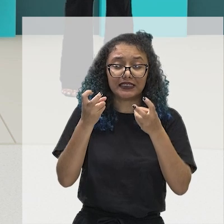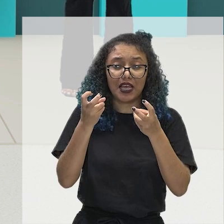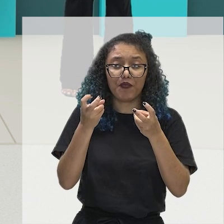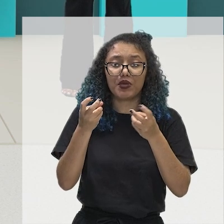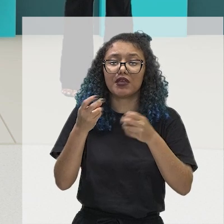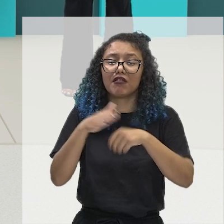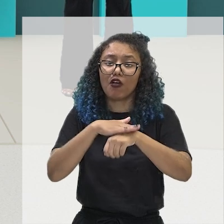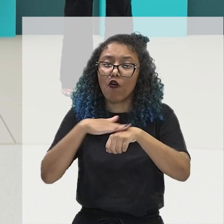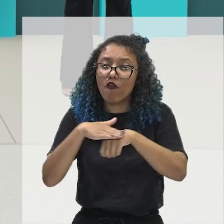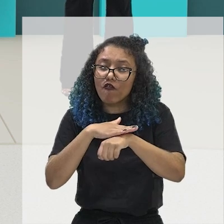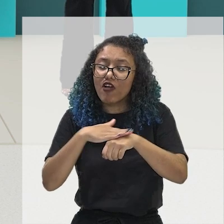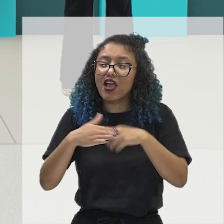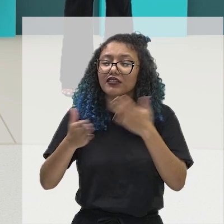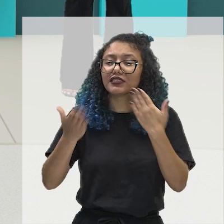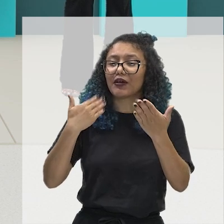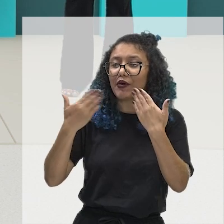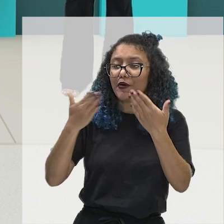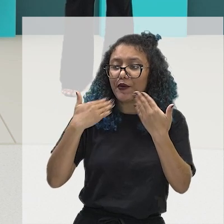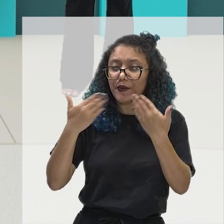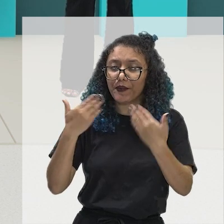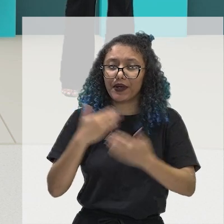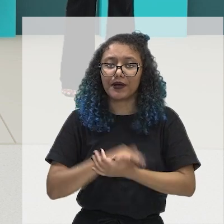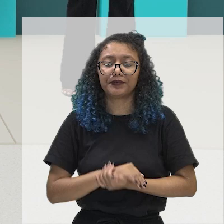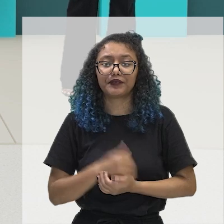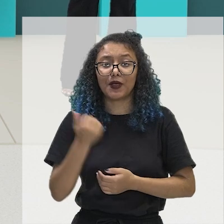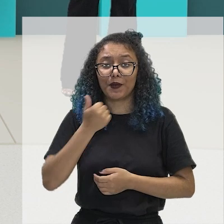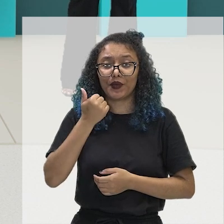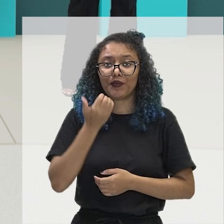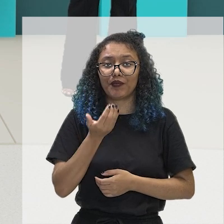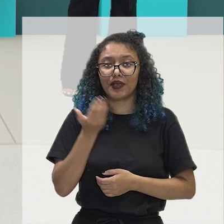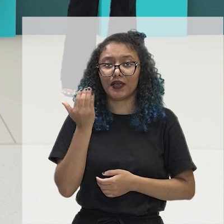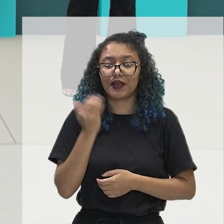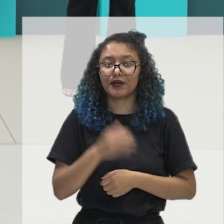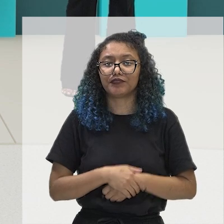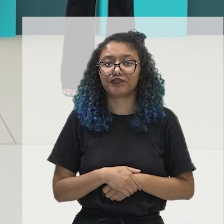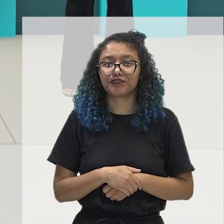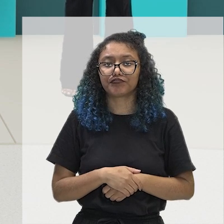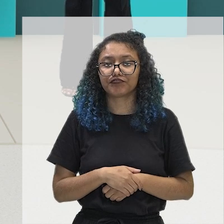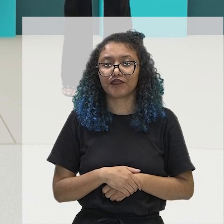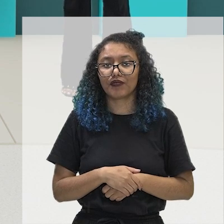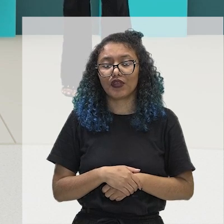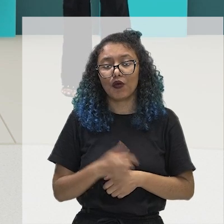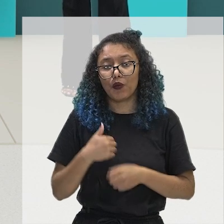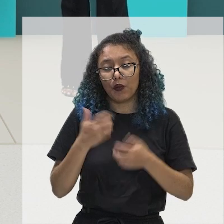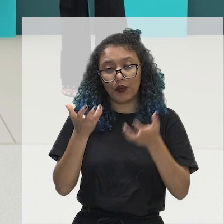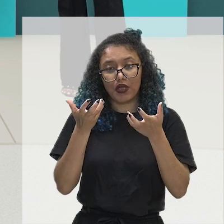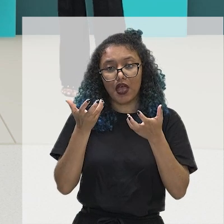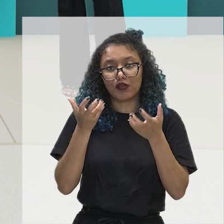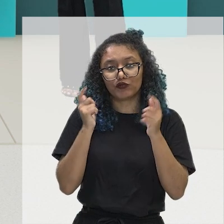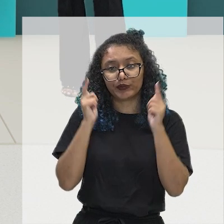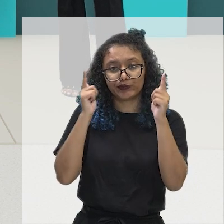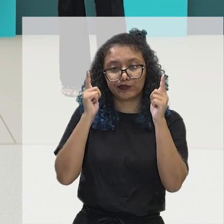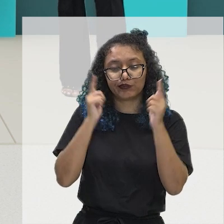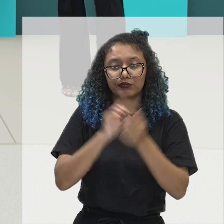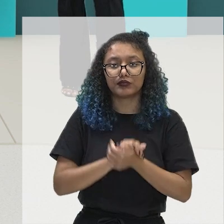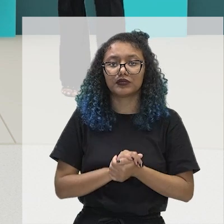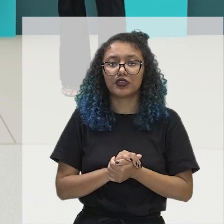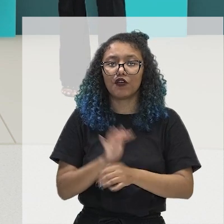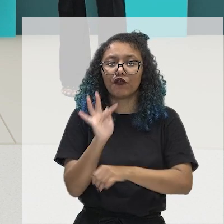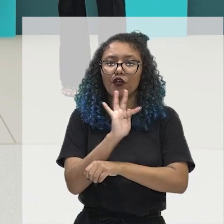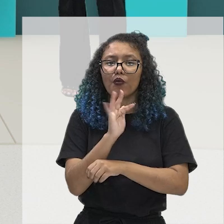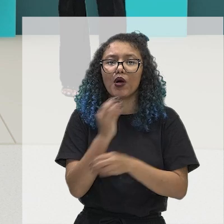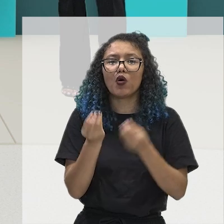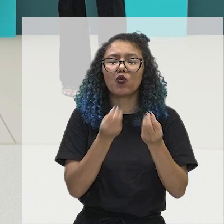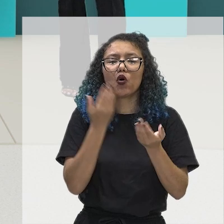Nas conversas do dia a dia. Então, vamos ver aqui a primeira. Olha só, eu quero me divertir. Então, de uma maneira